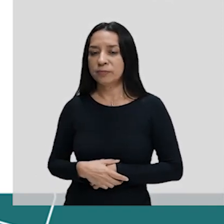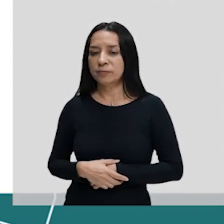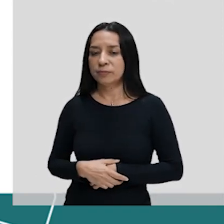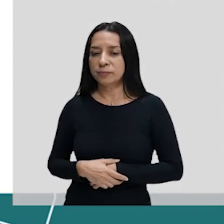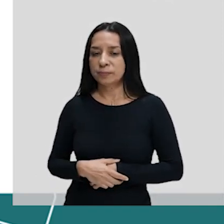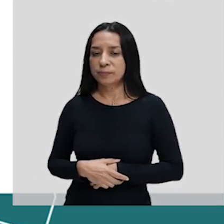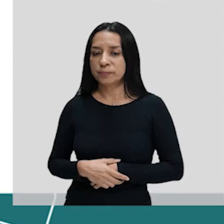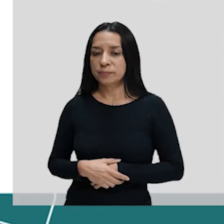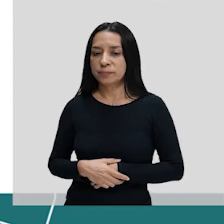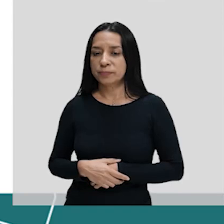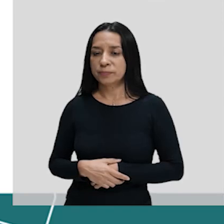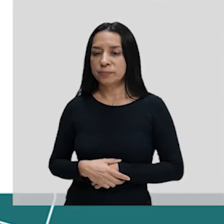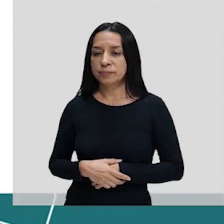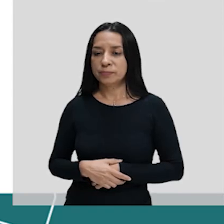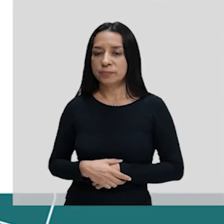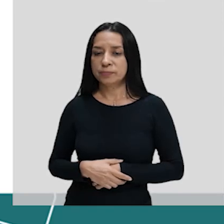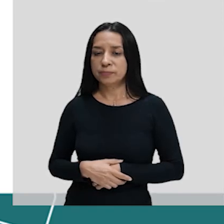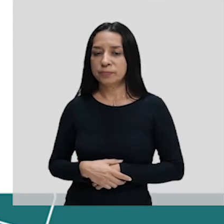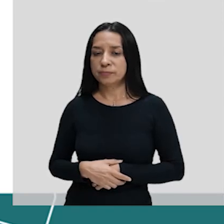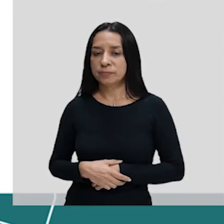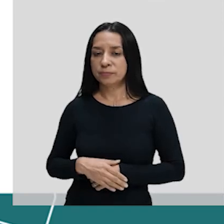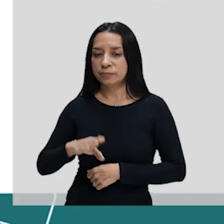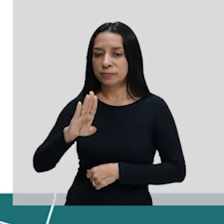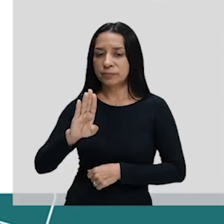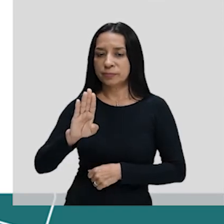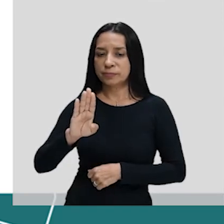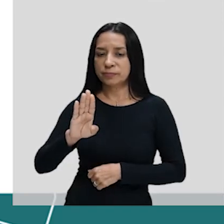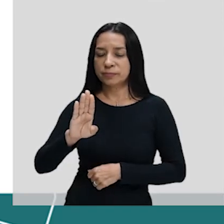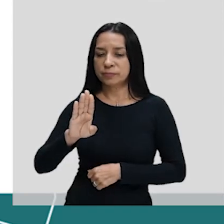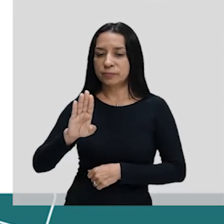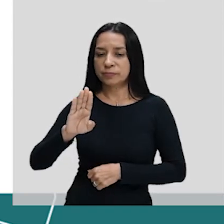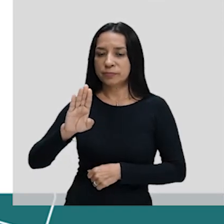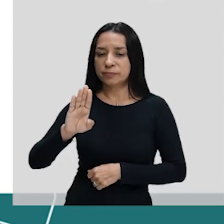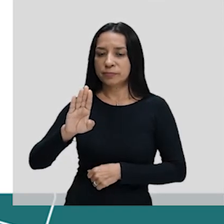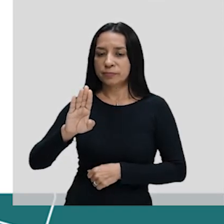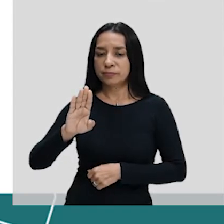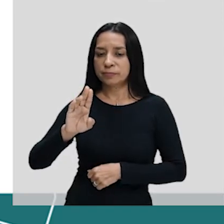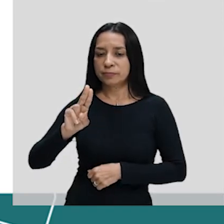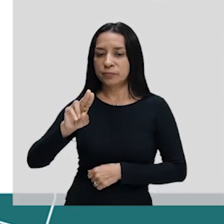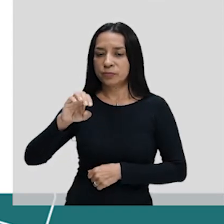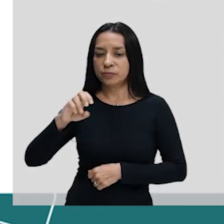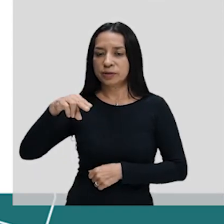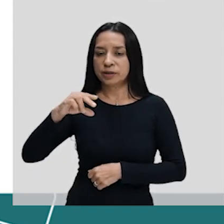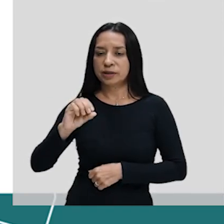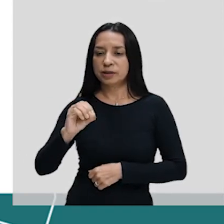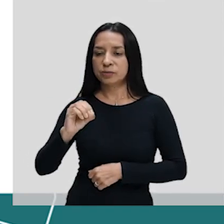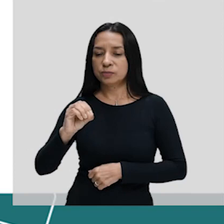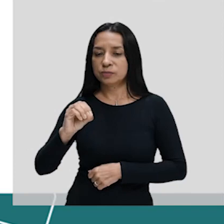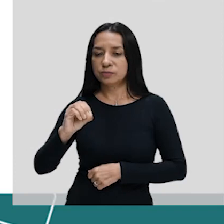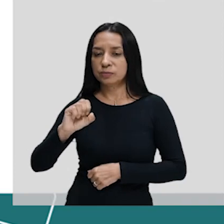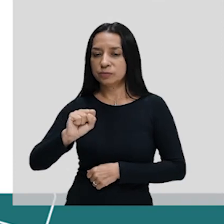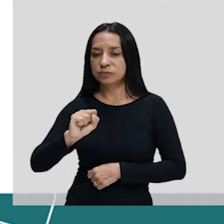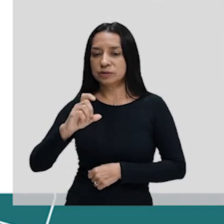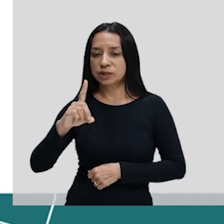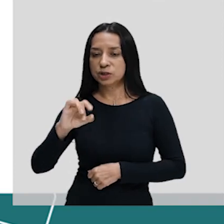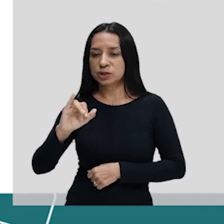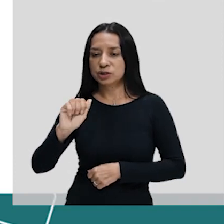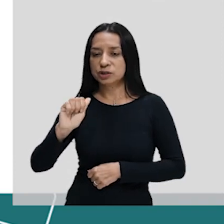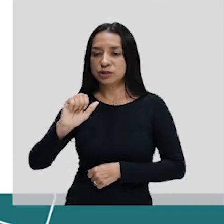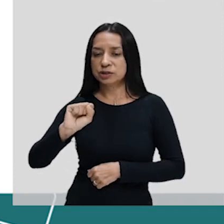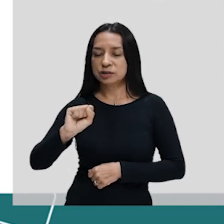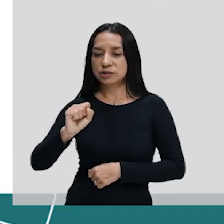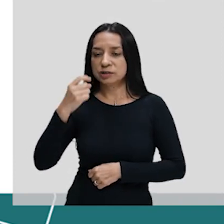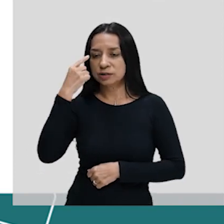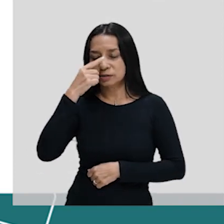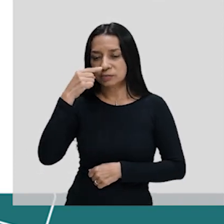pela tradução. Buenos dias, buenos dias. Observem que em espanhol